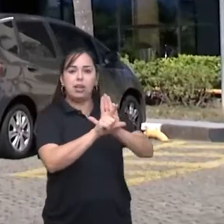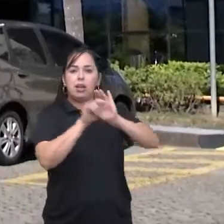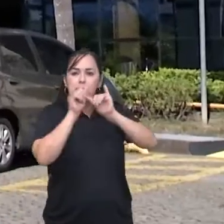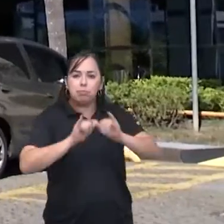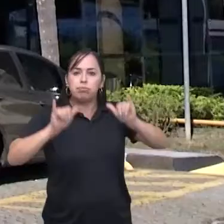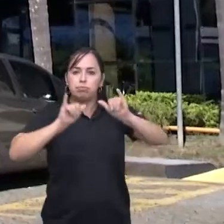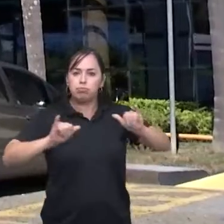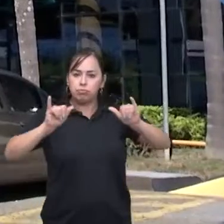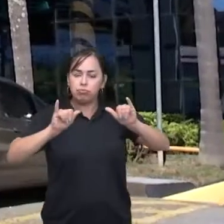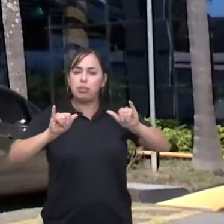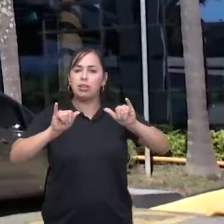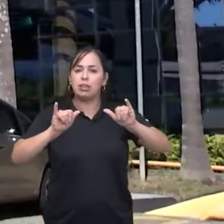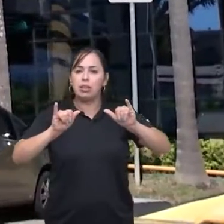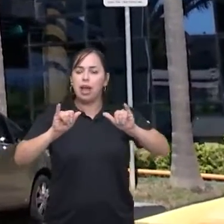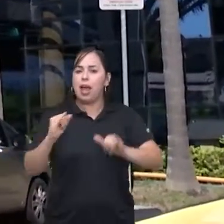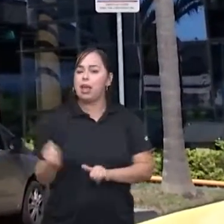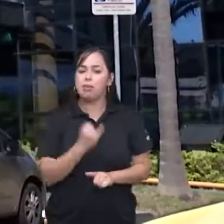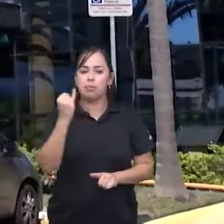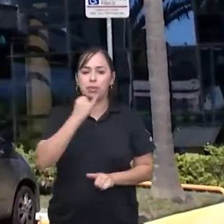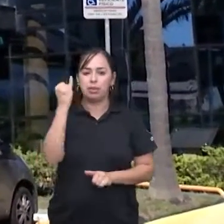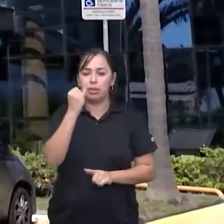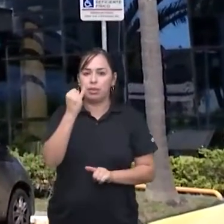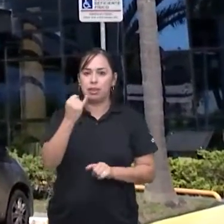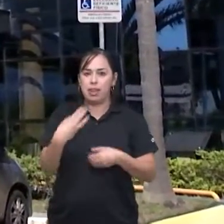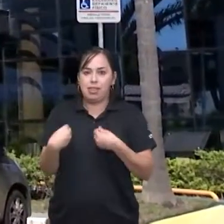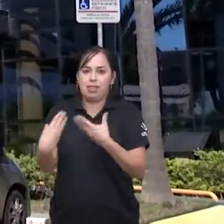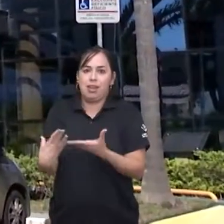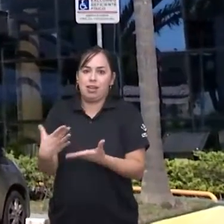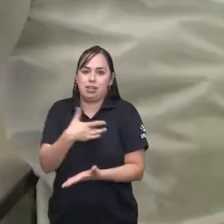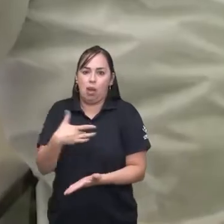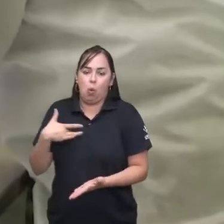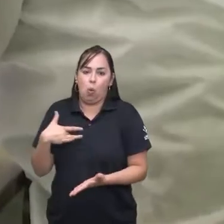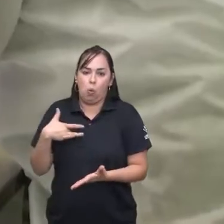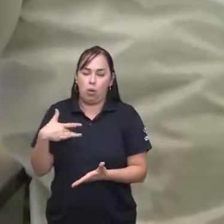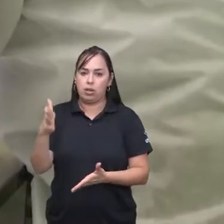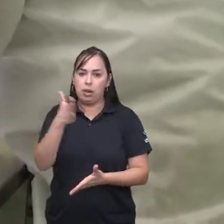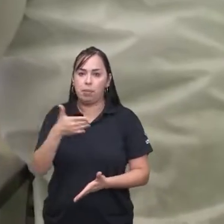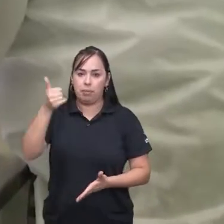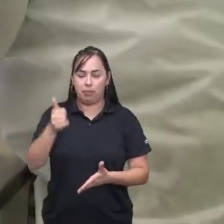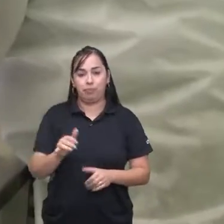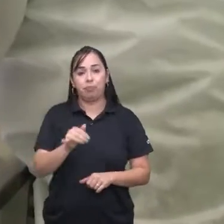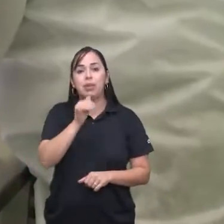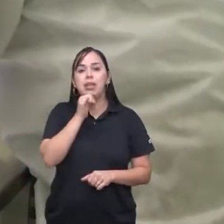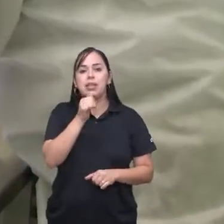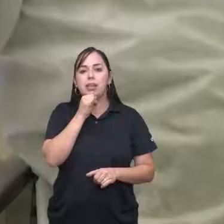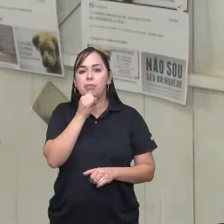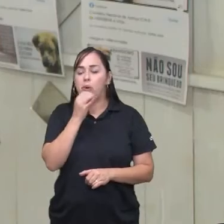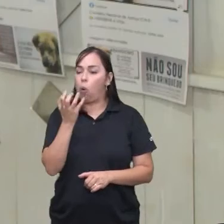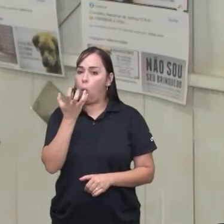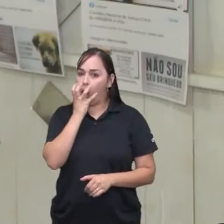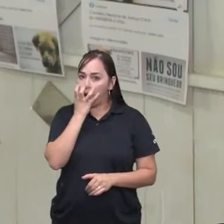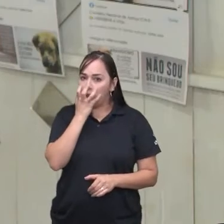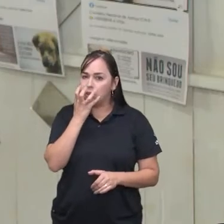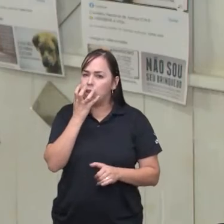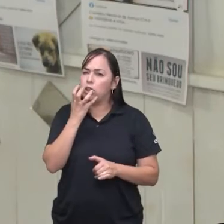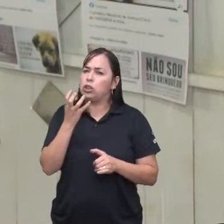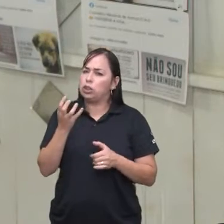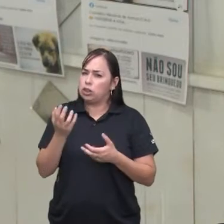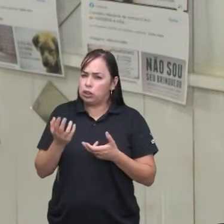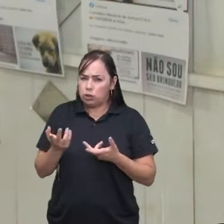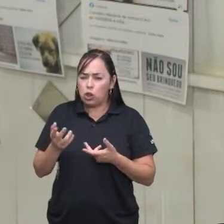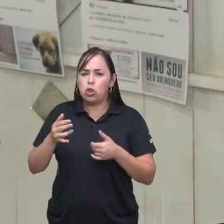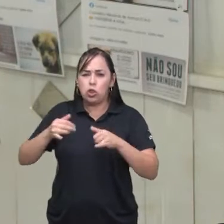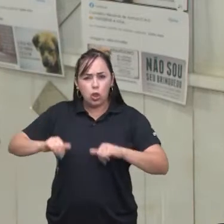a criação de leis e políticas públicas nessa área são essenciais para garantir a saúde dos animais. O animal sente